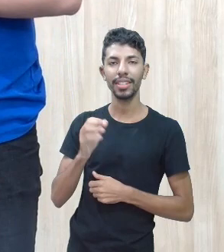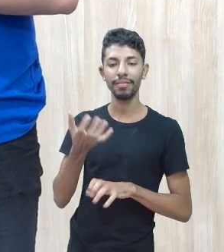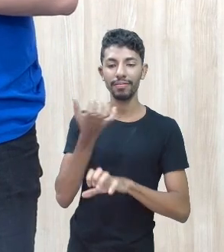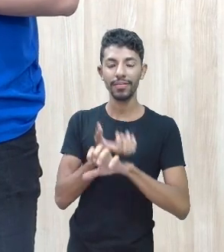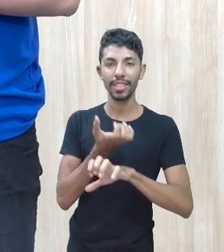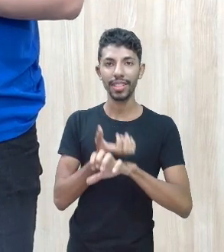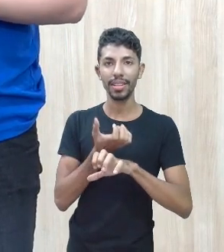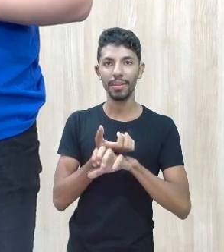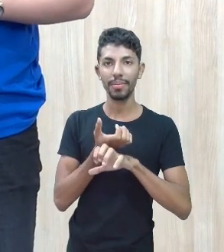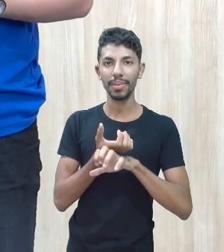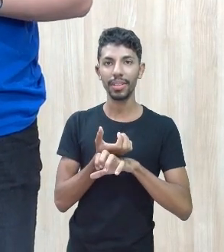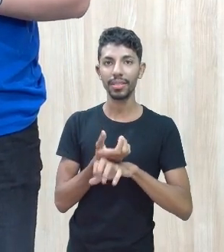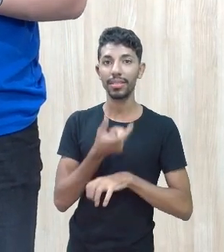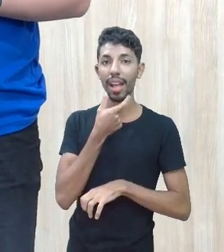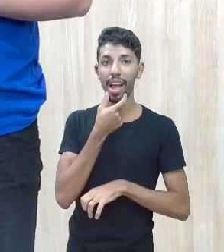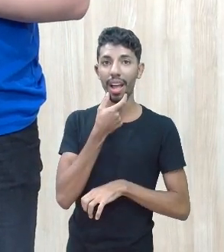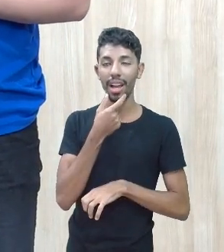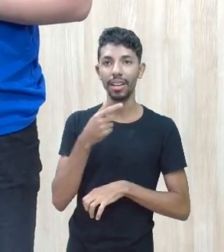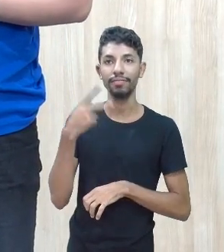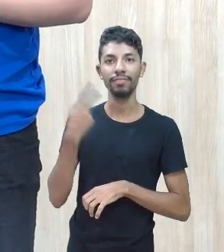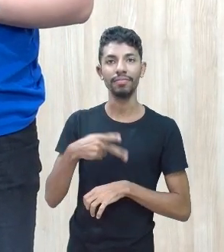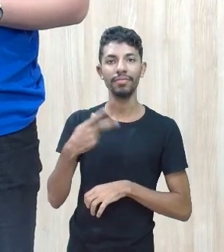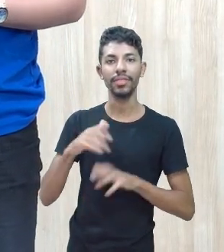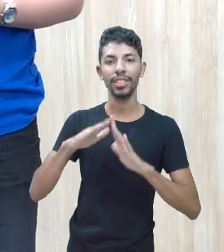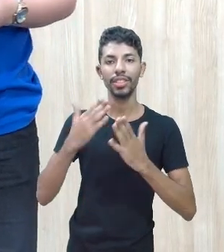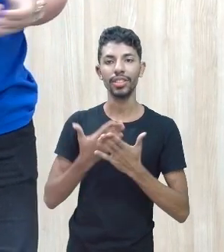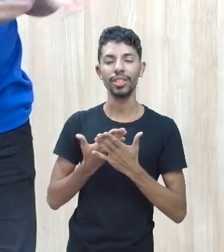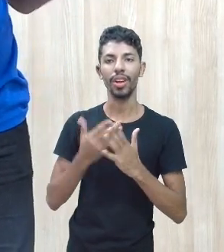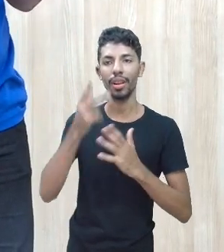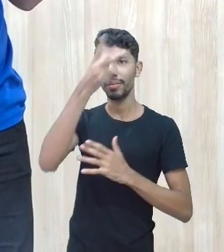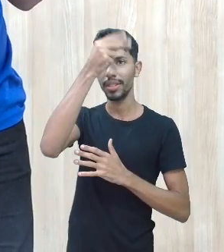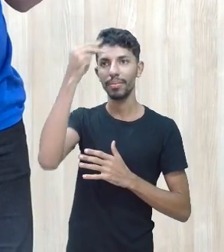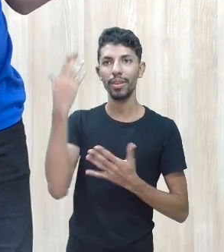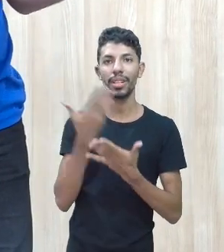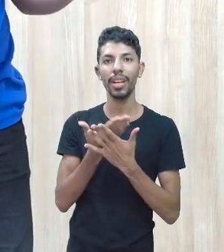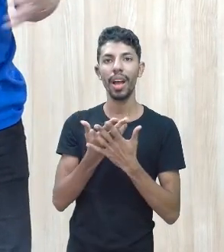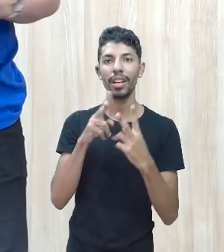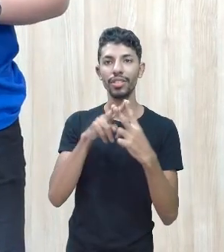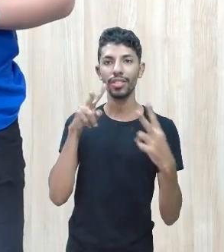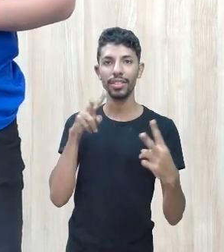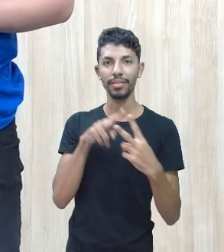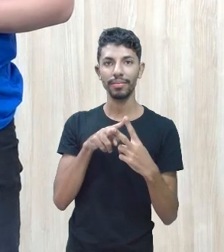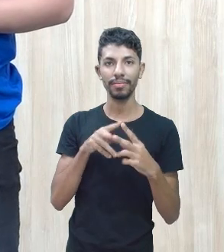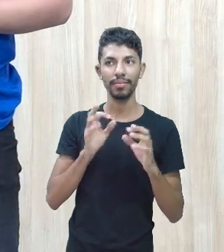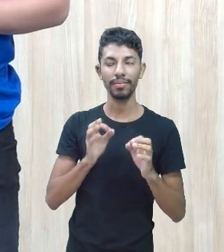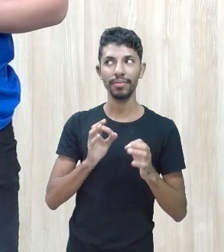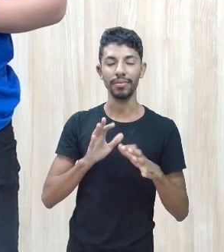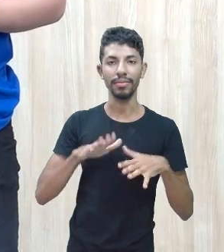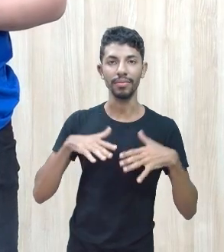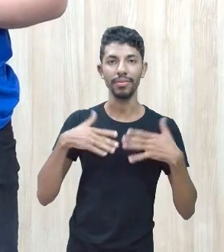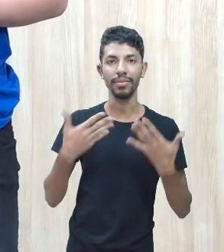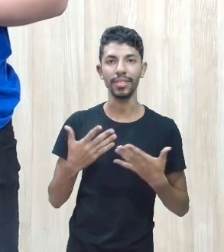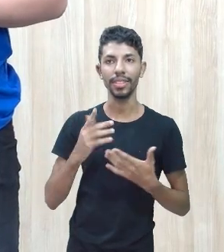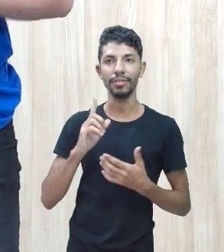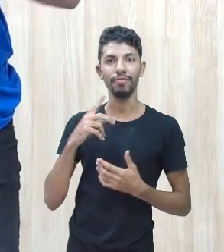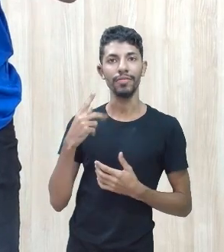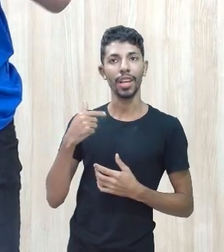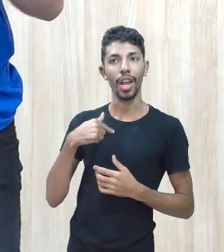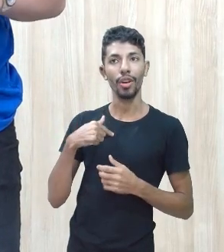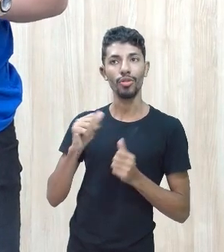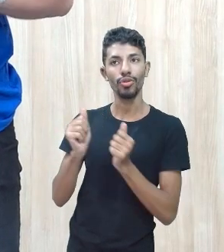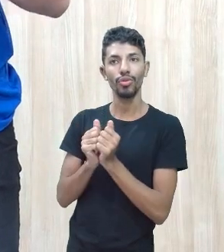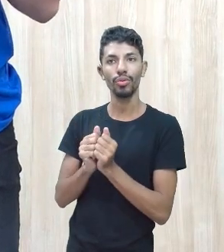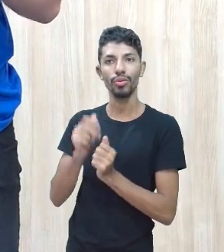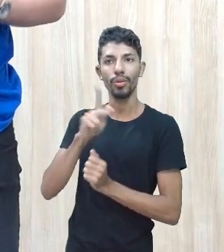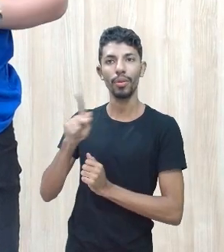inglesa aqui na Escola Municipal de Aulas Digitais. Eu e o professor André Riceliano cuidamos dessa faixa, temos a